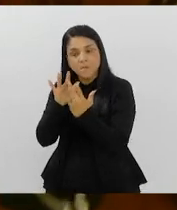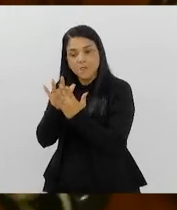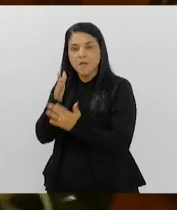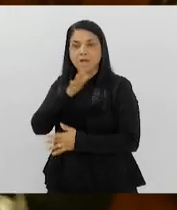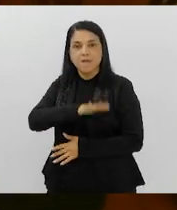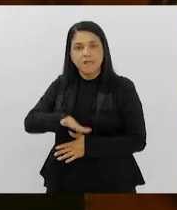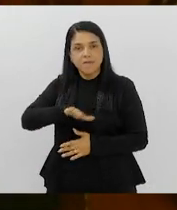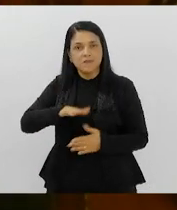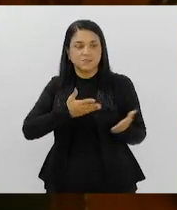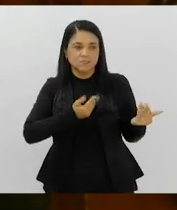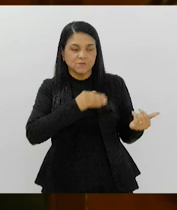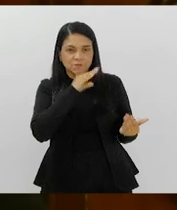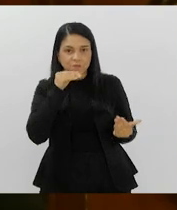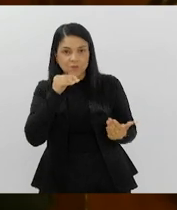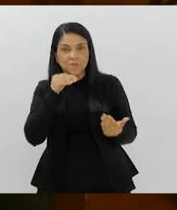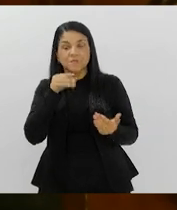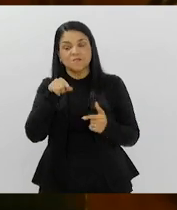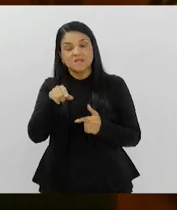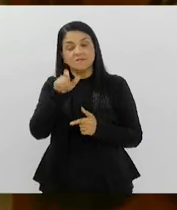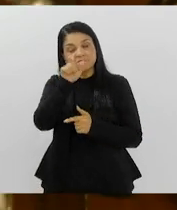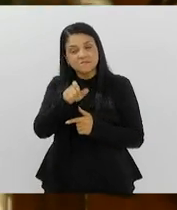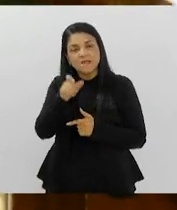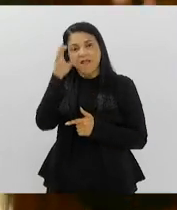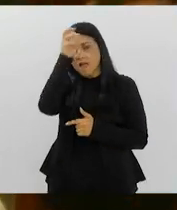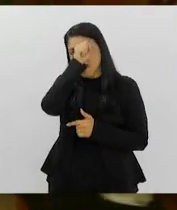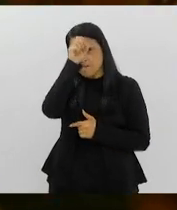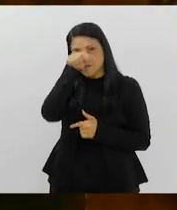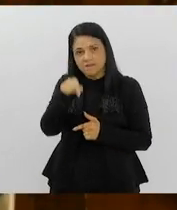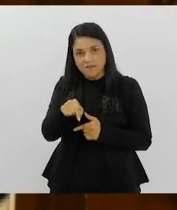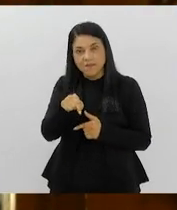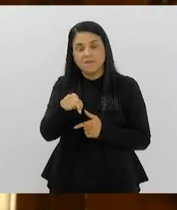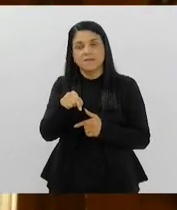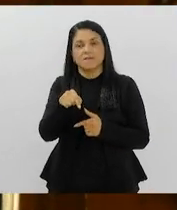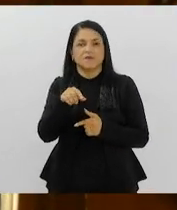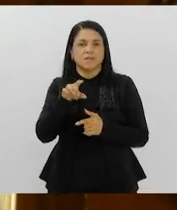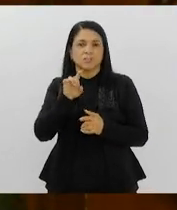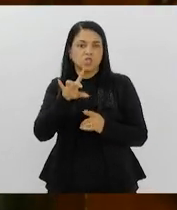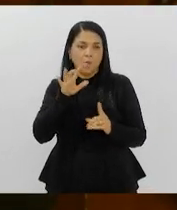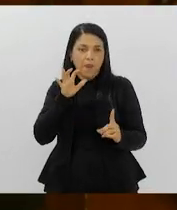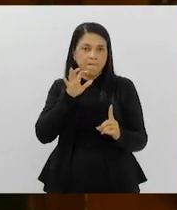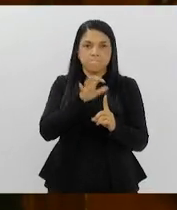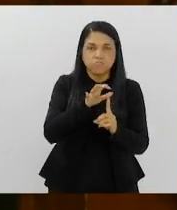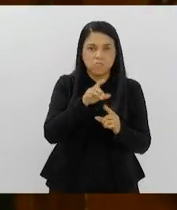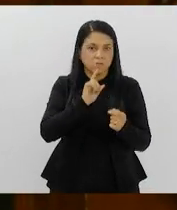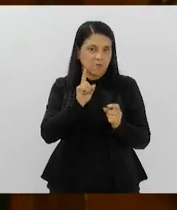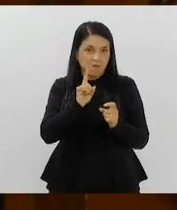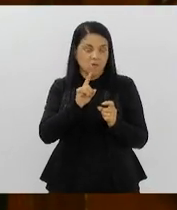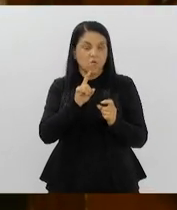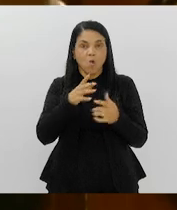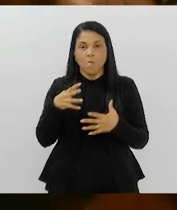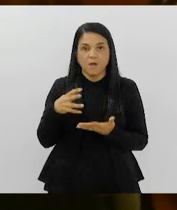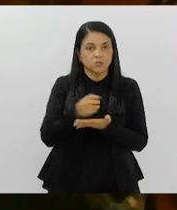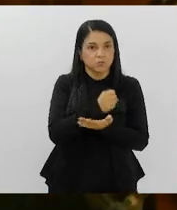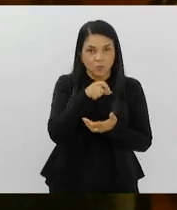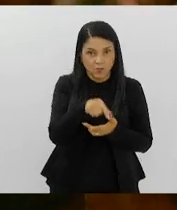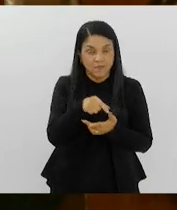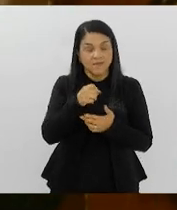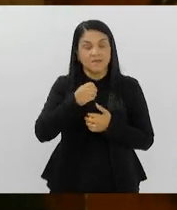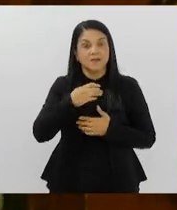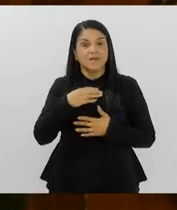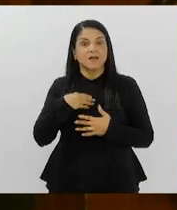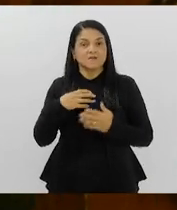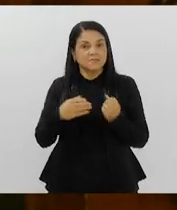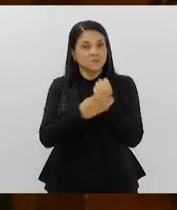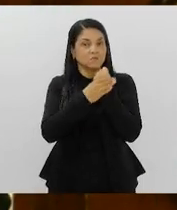com o adolescente, para ele saber que não apenas para reprimir ou para socorrer, a segurança pública está ali para servir,